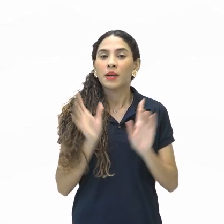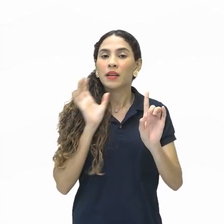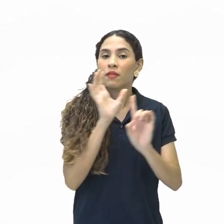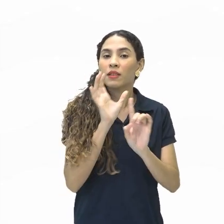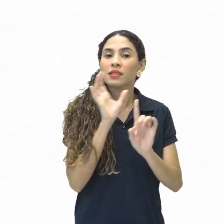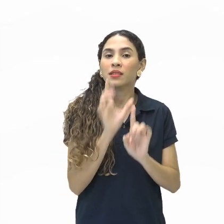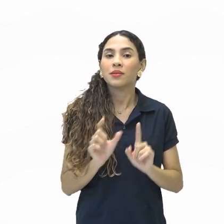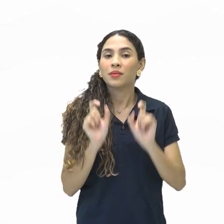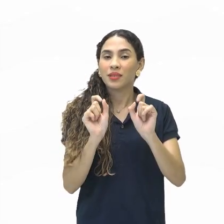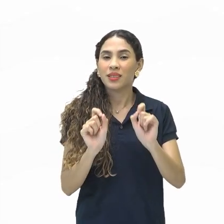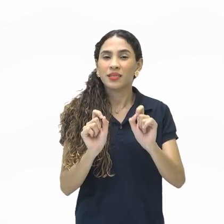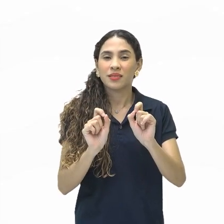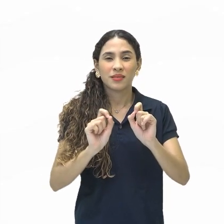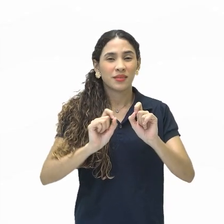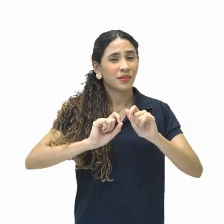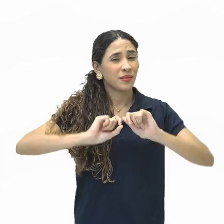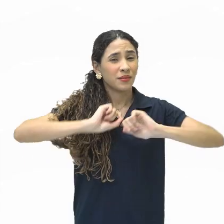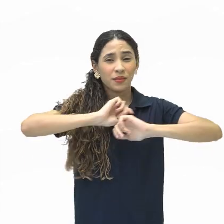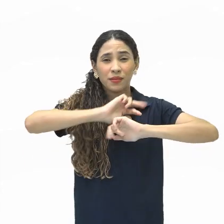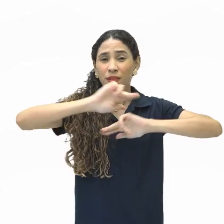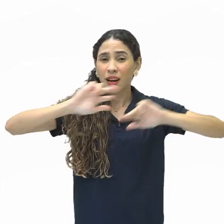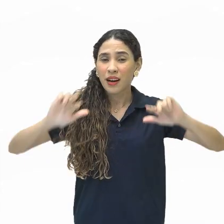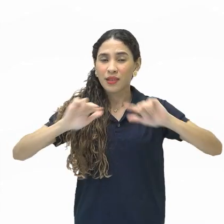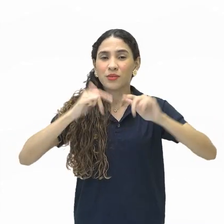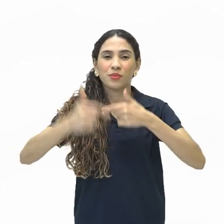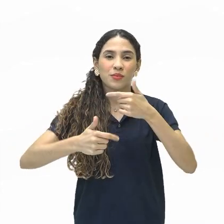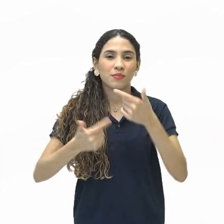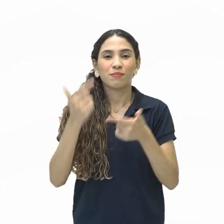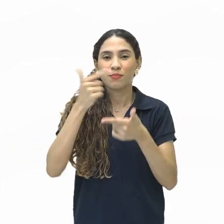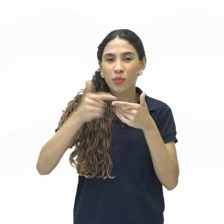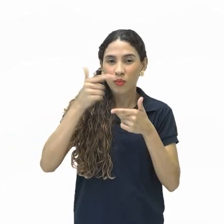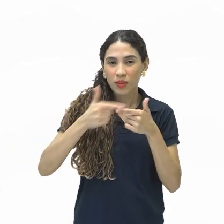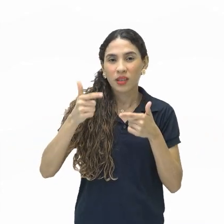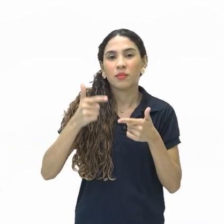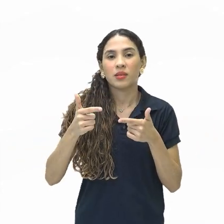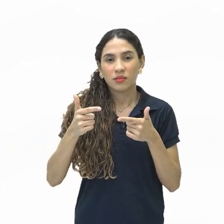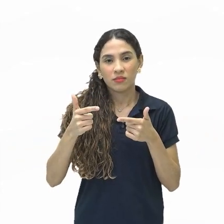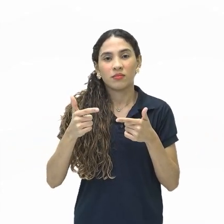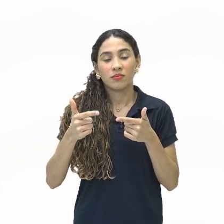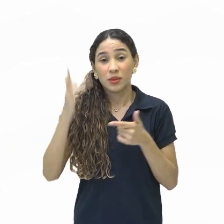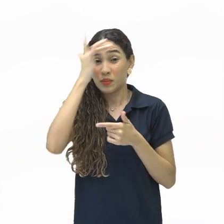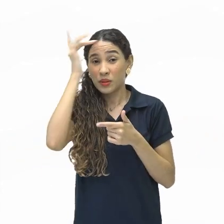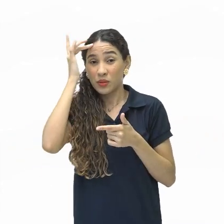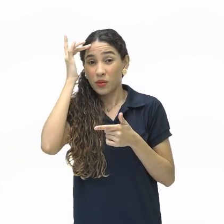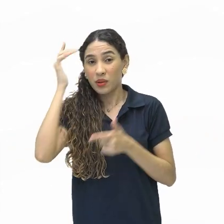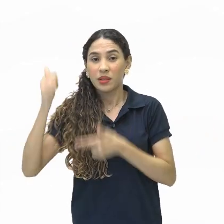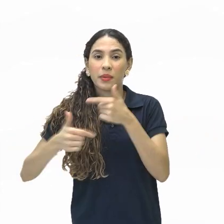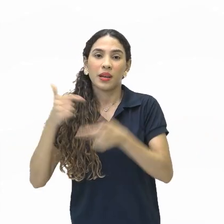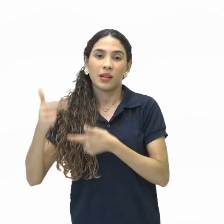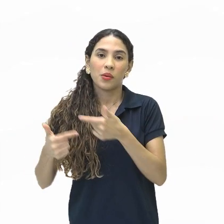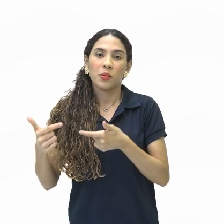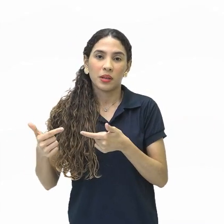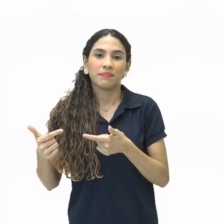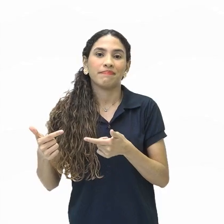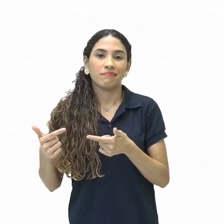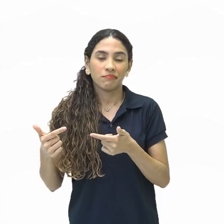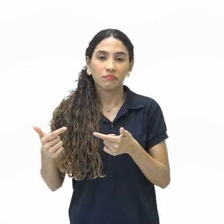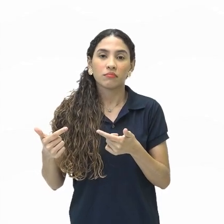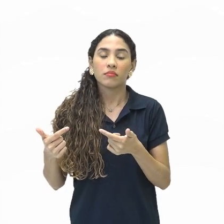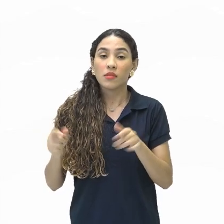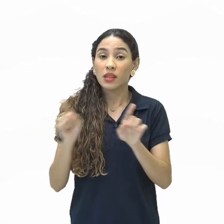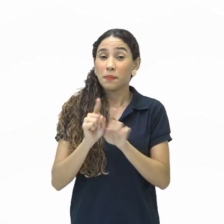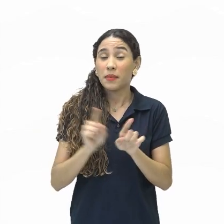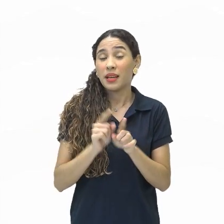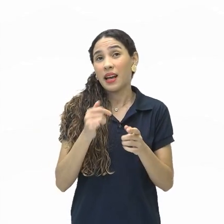causando muitos problemas para os trabalhadores, né? Além da